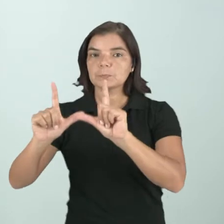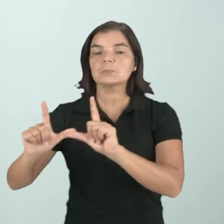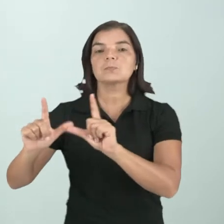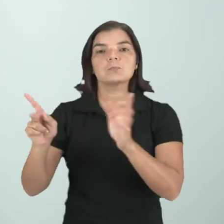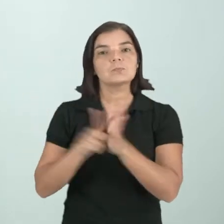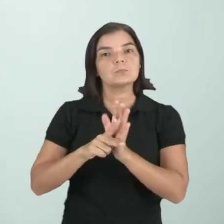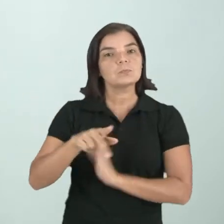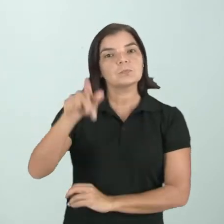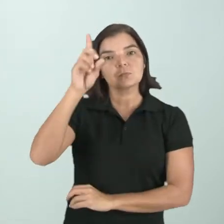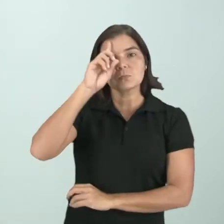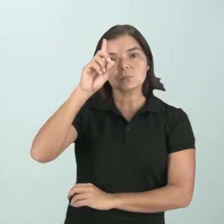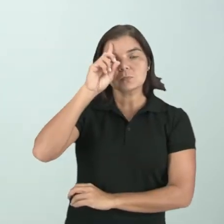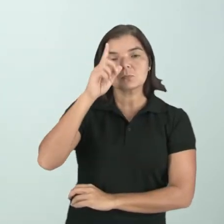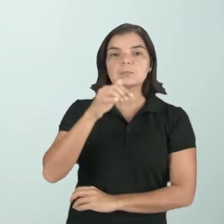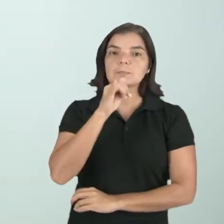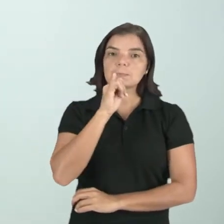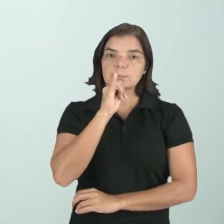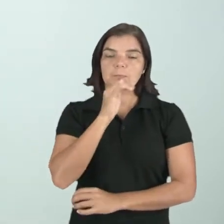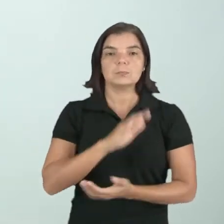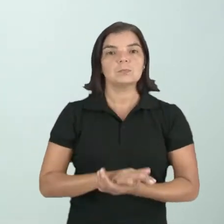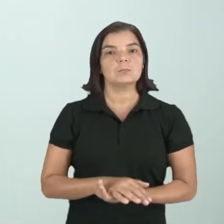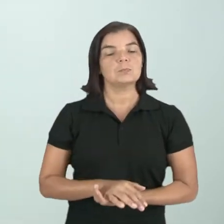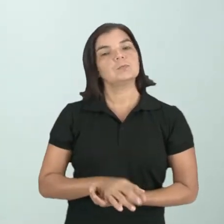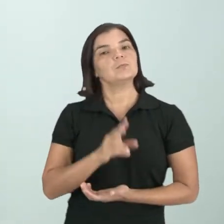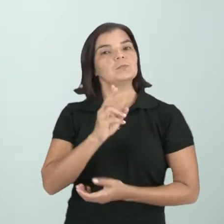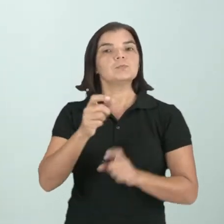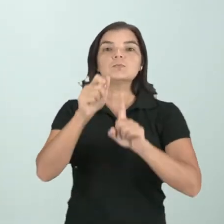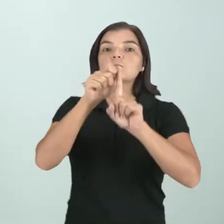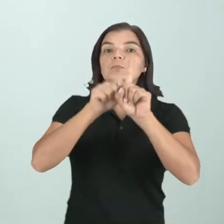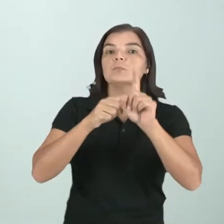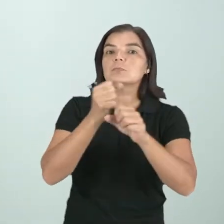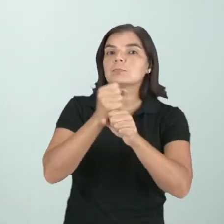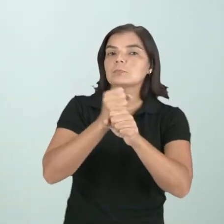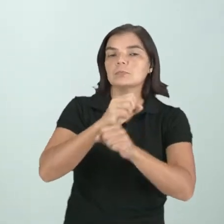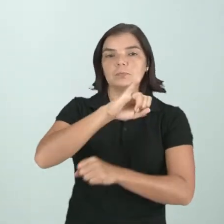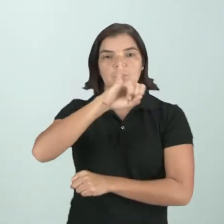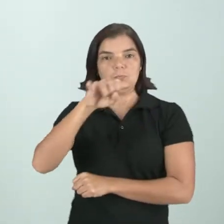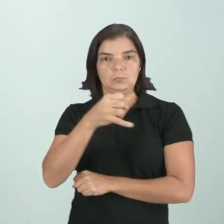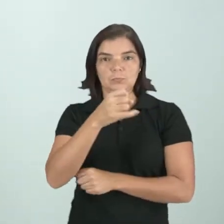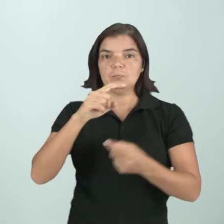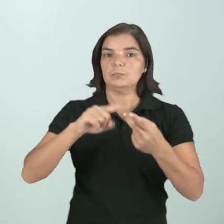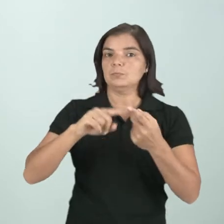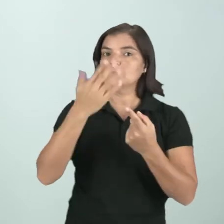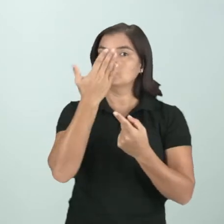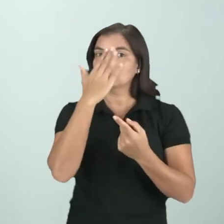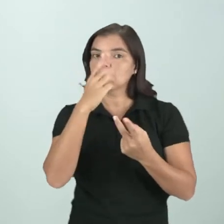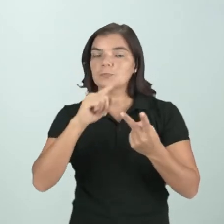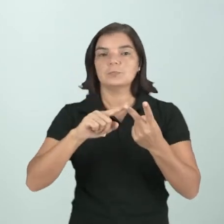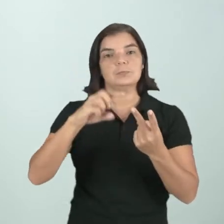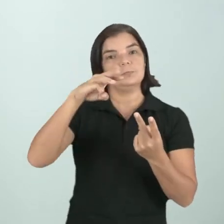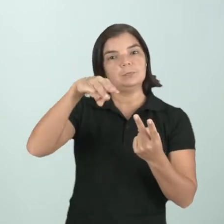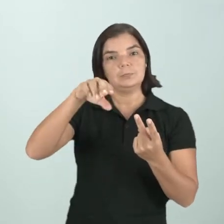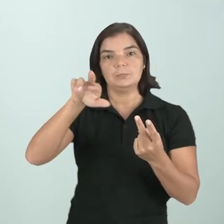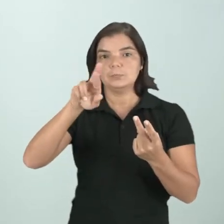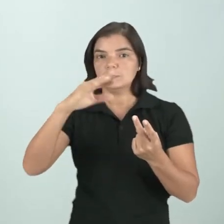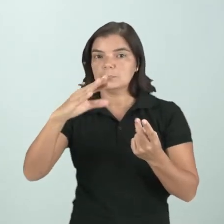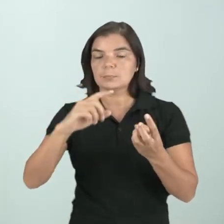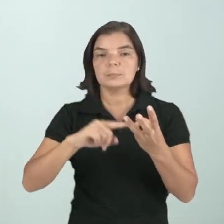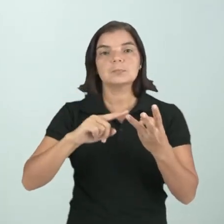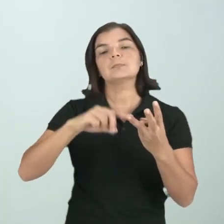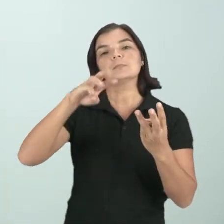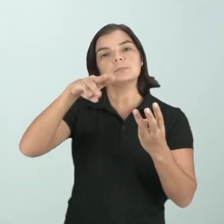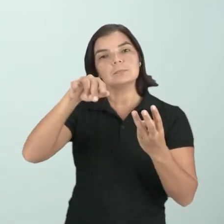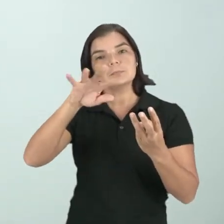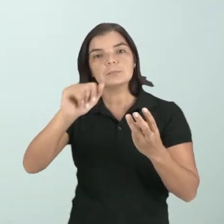dia a dia? Por exemplo, a sequência dos meses do ano. Janeiro, fevereiro, março, abril, maio, junho, julho, assim